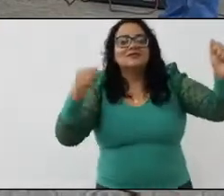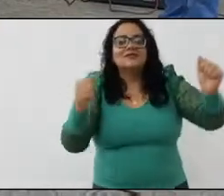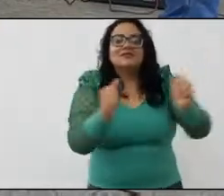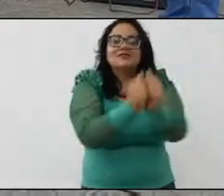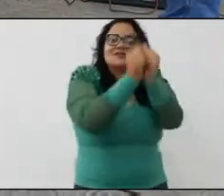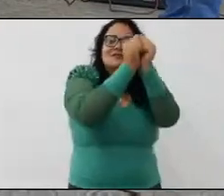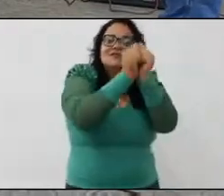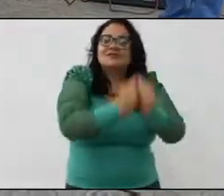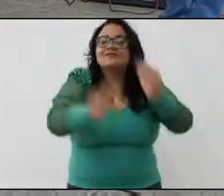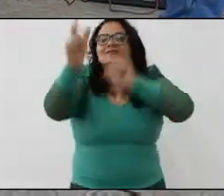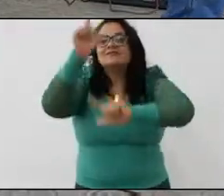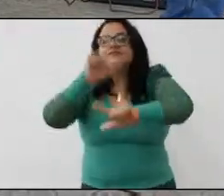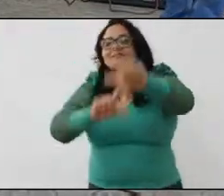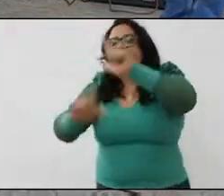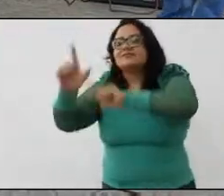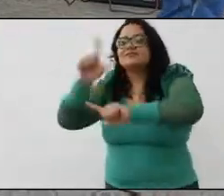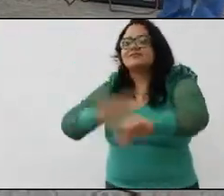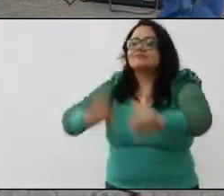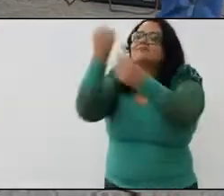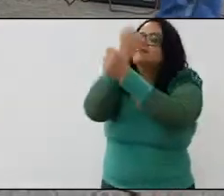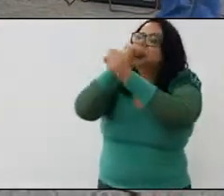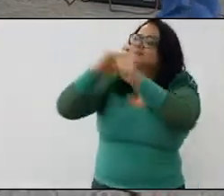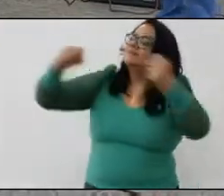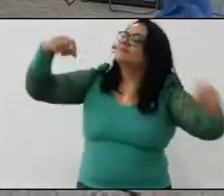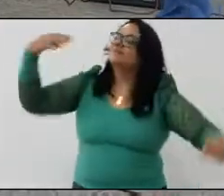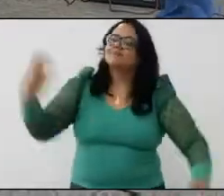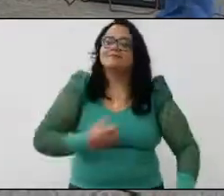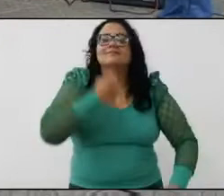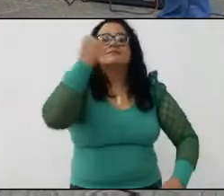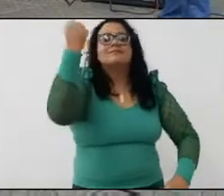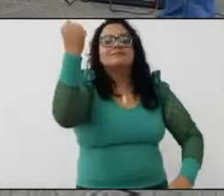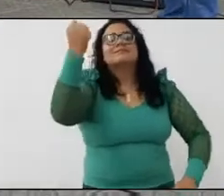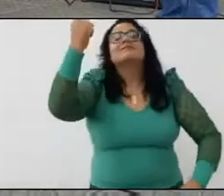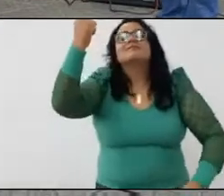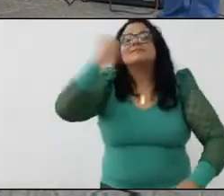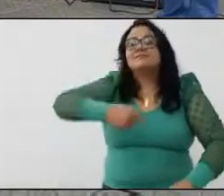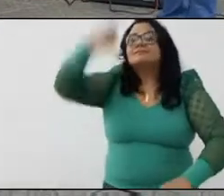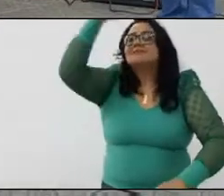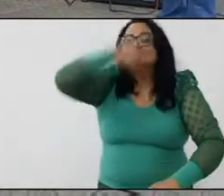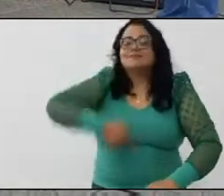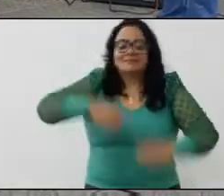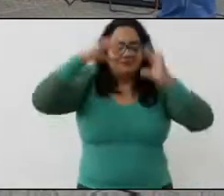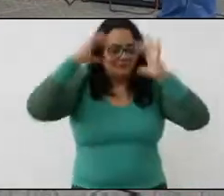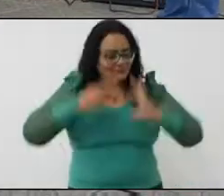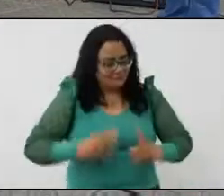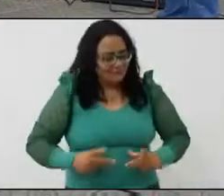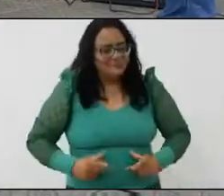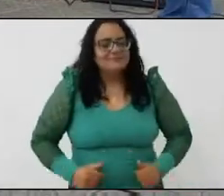Juntos o louvemos, grande Salvador e